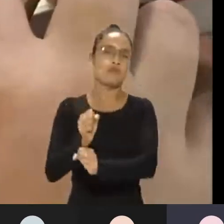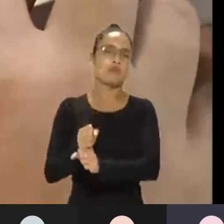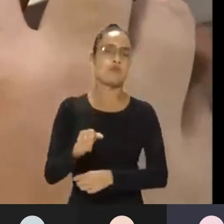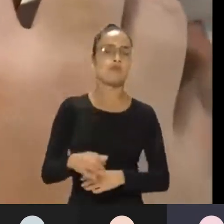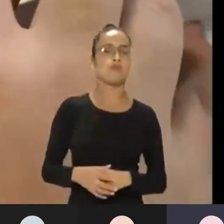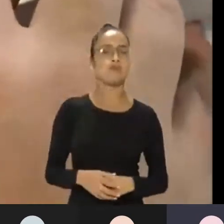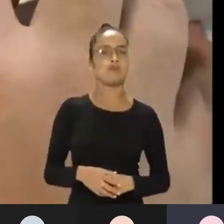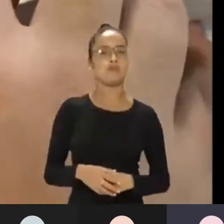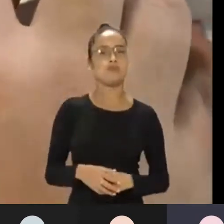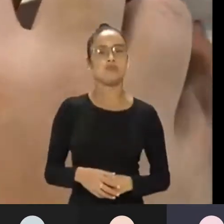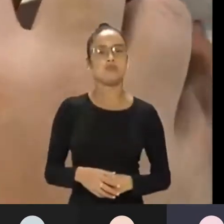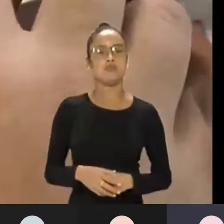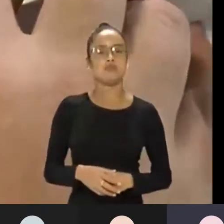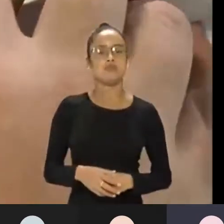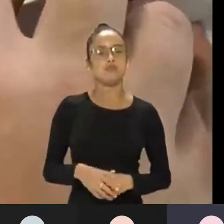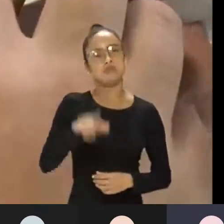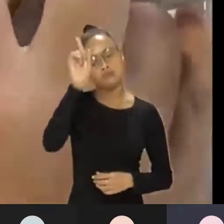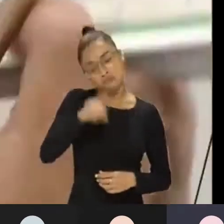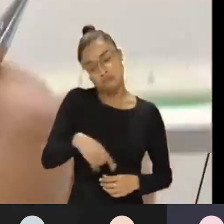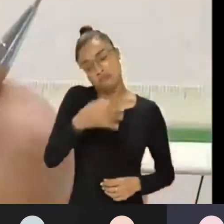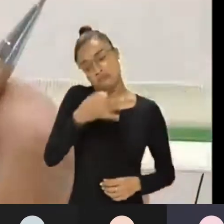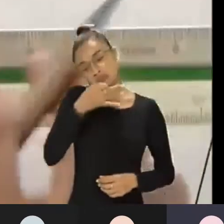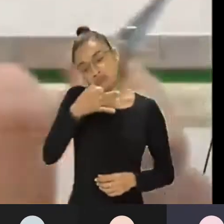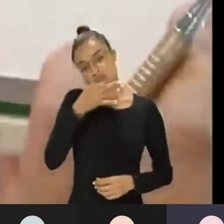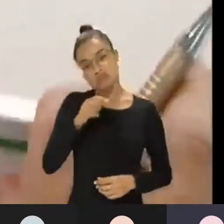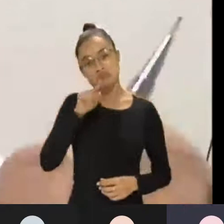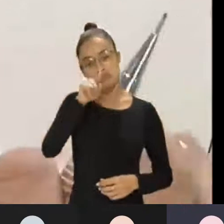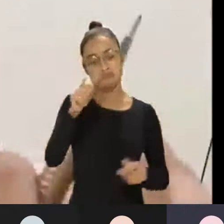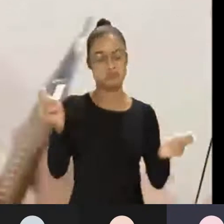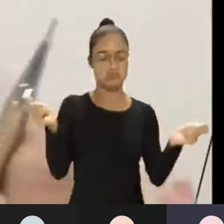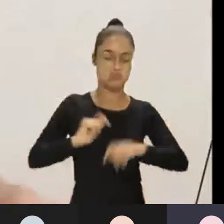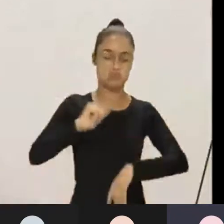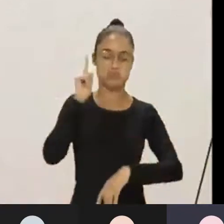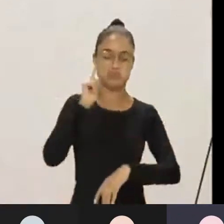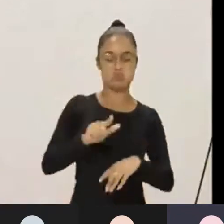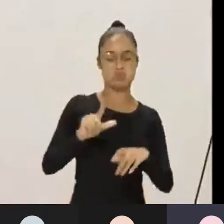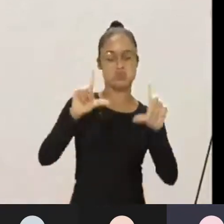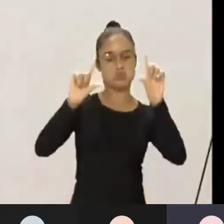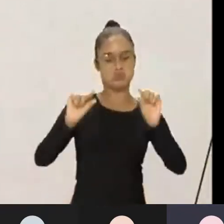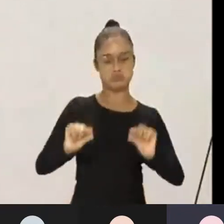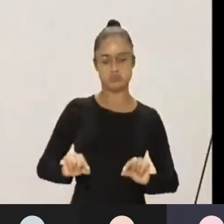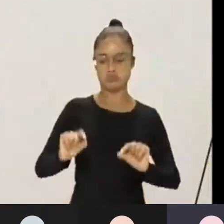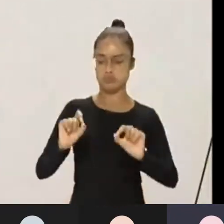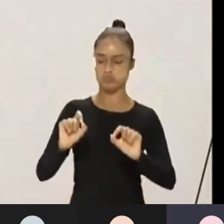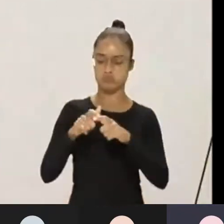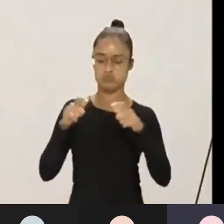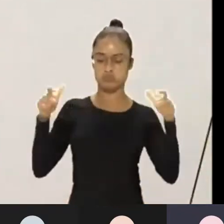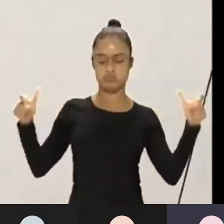aqui, é uma opção que você tem. Fica a seu critério ampliar ou reduzir, tá?